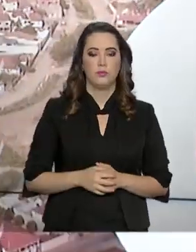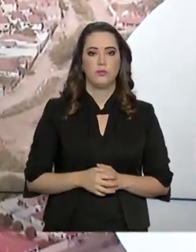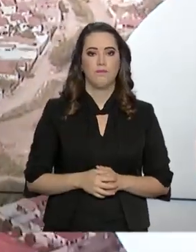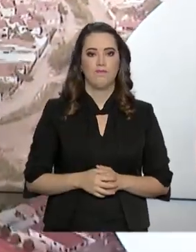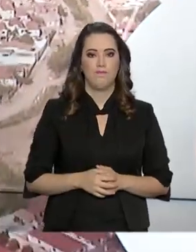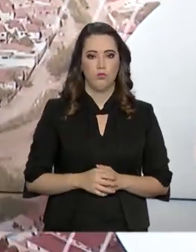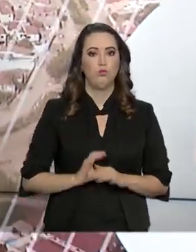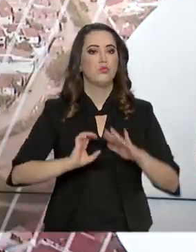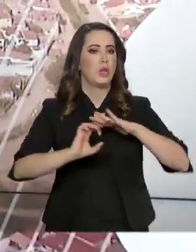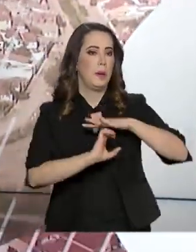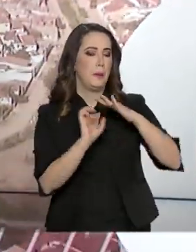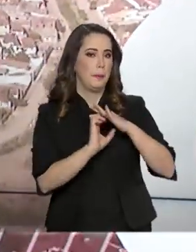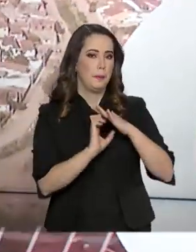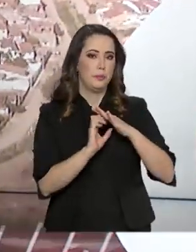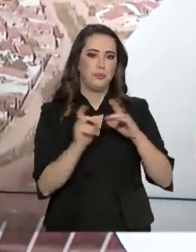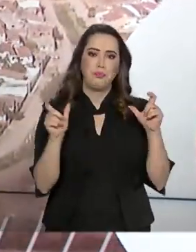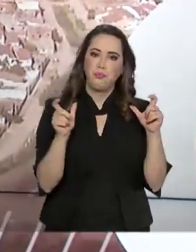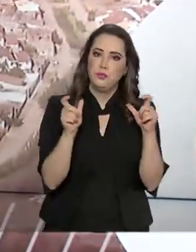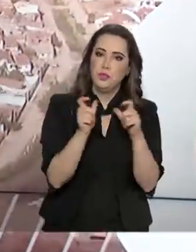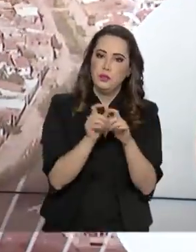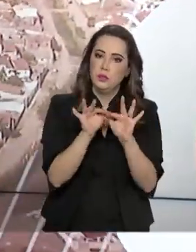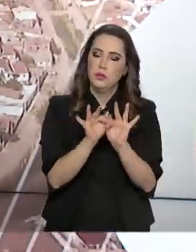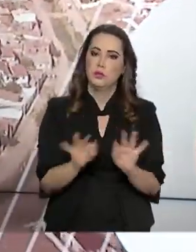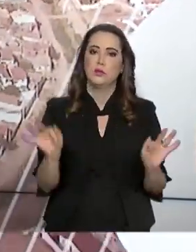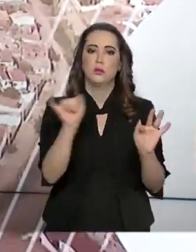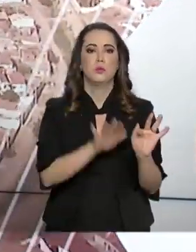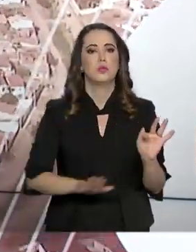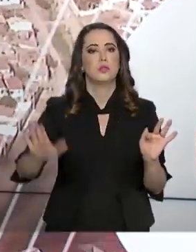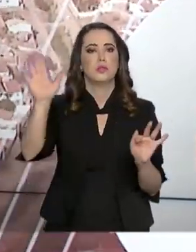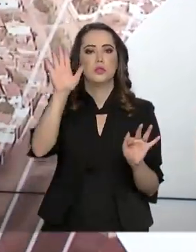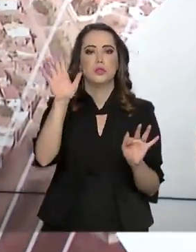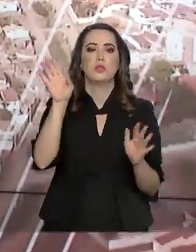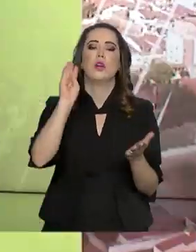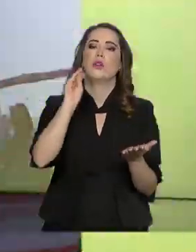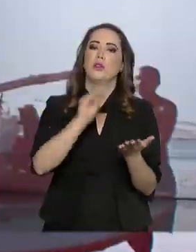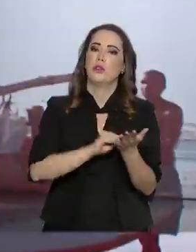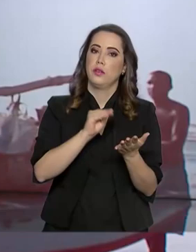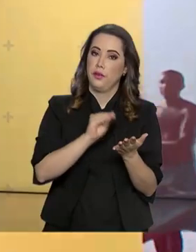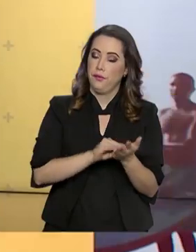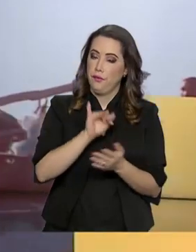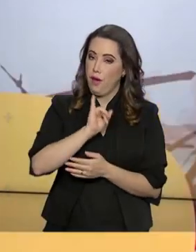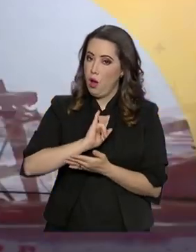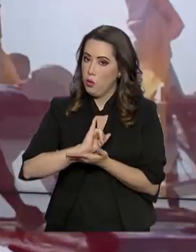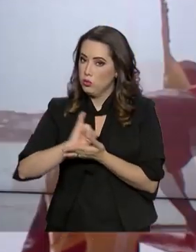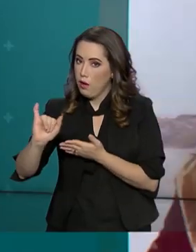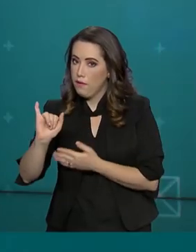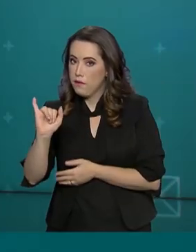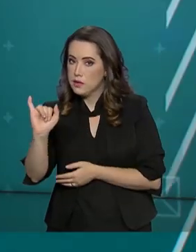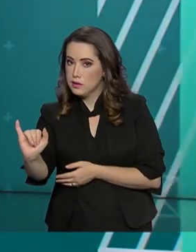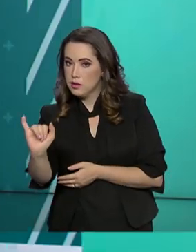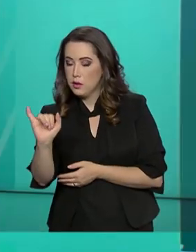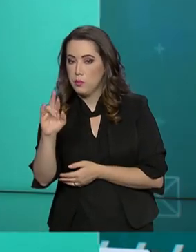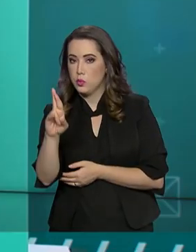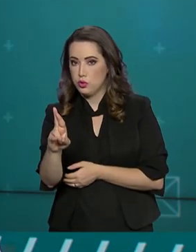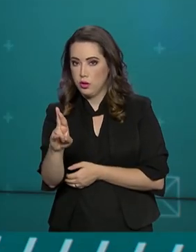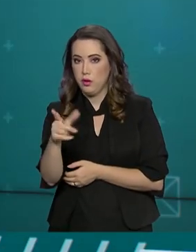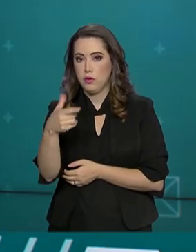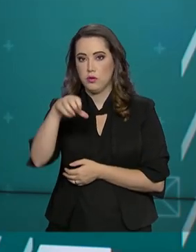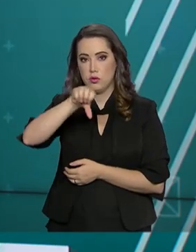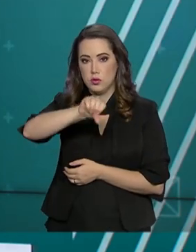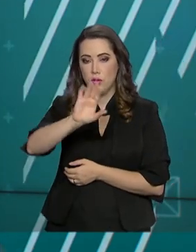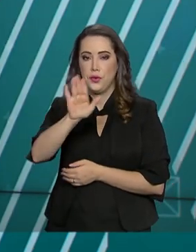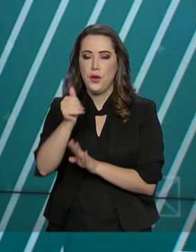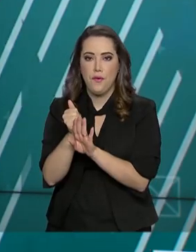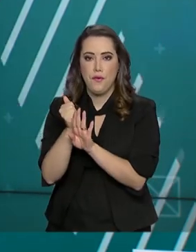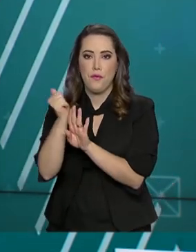Micro e pequenos empresários do Simples Nacional que não acertaram as contas com a Receita Federal em 2019 já estão